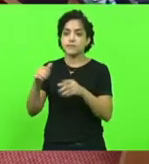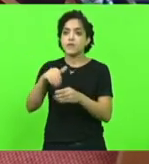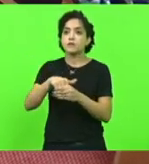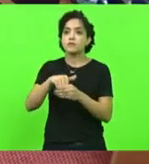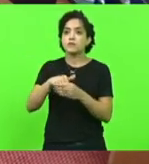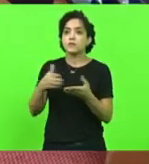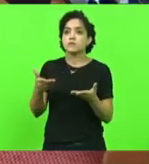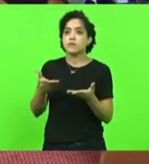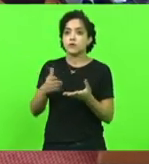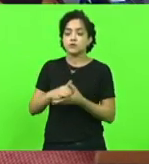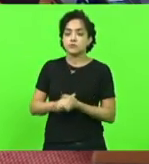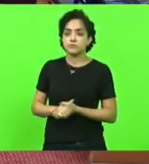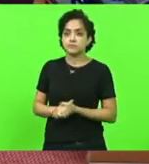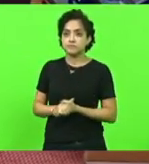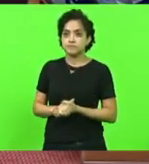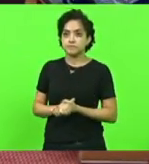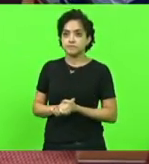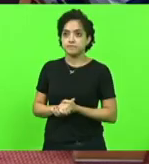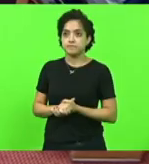exercer seu direito de voto.